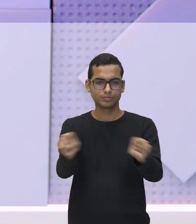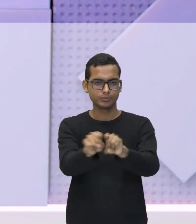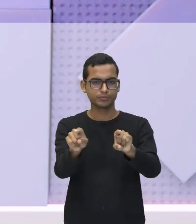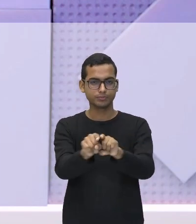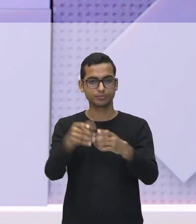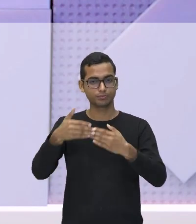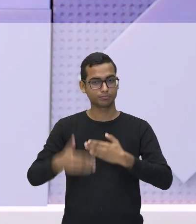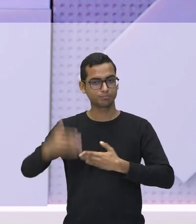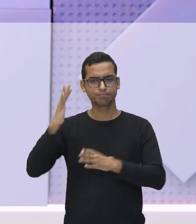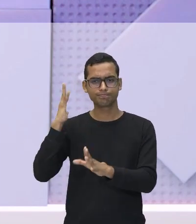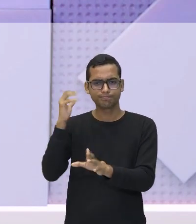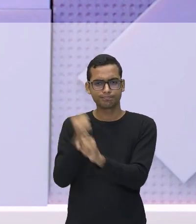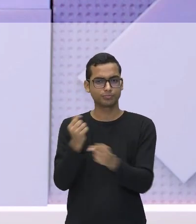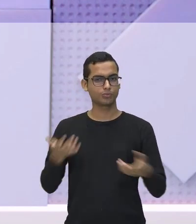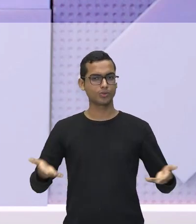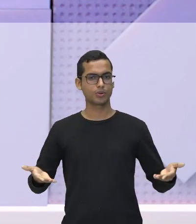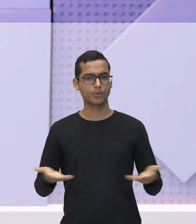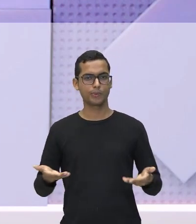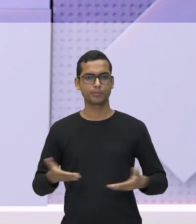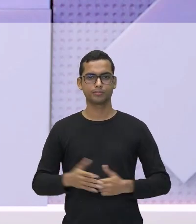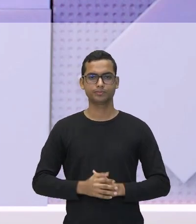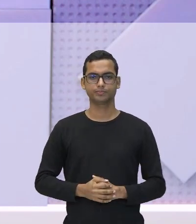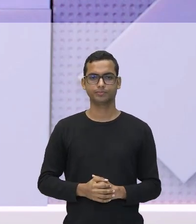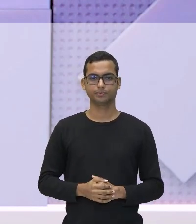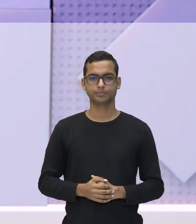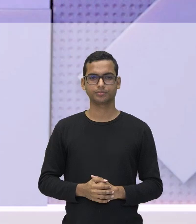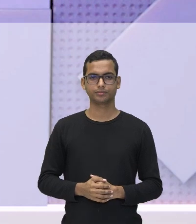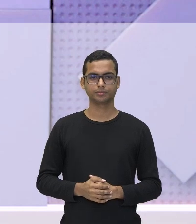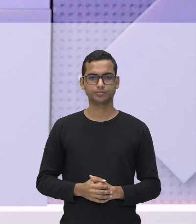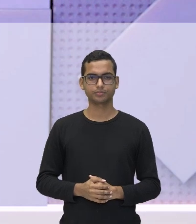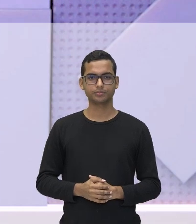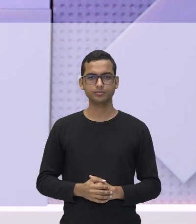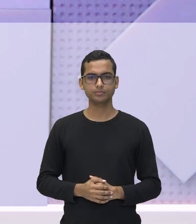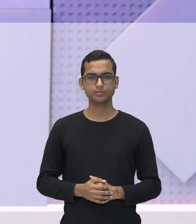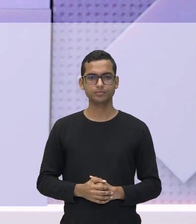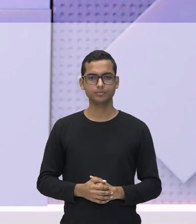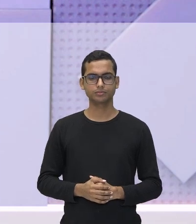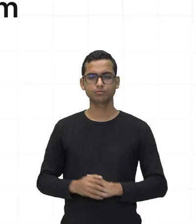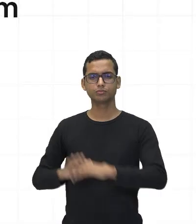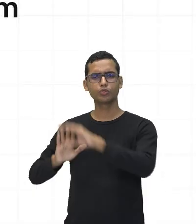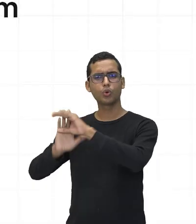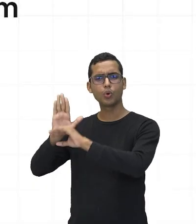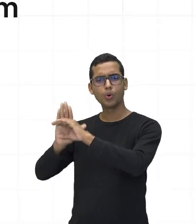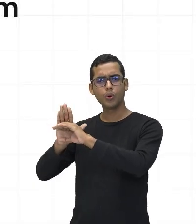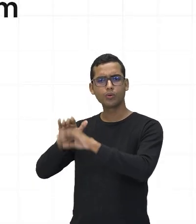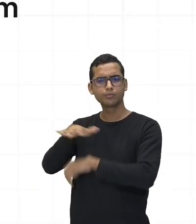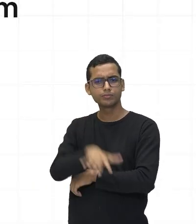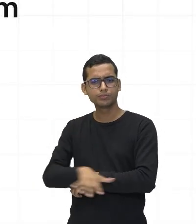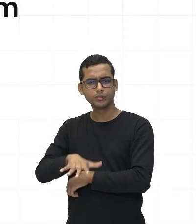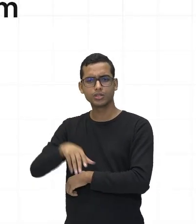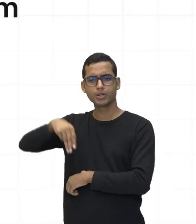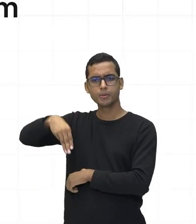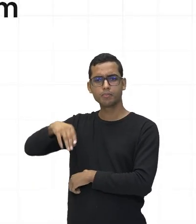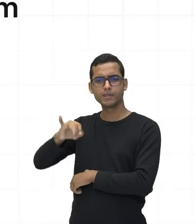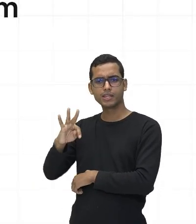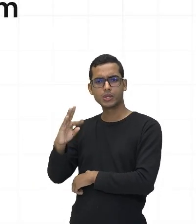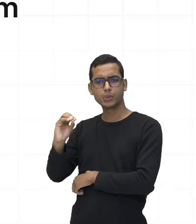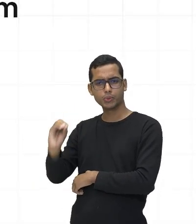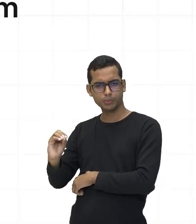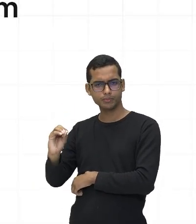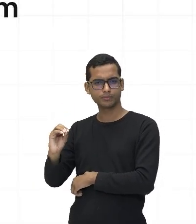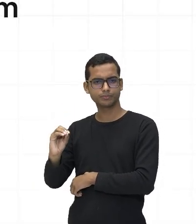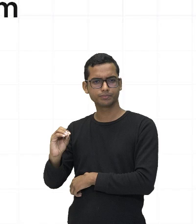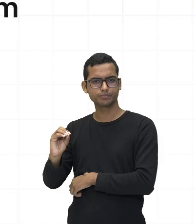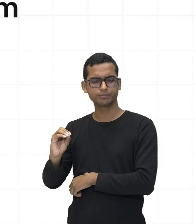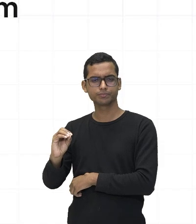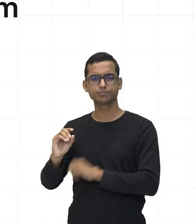a nossa revisão, nós temos o conceito de mito. Nós vimos nas nossas aulas que o mito